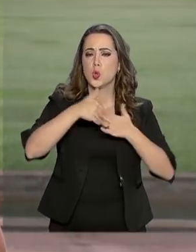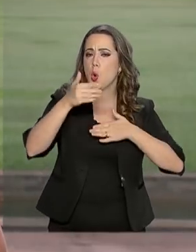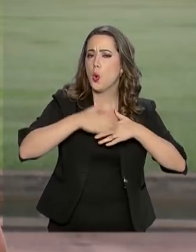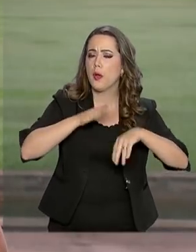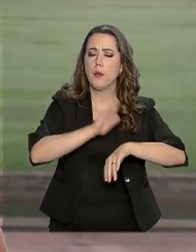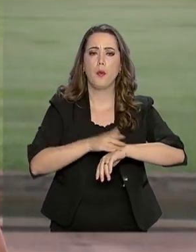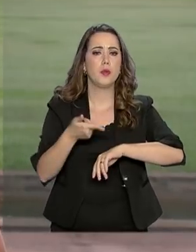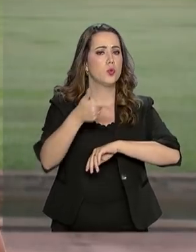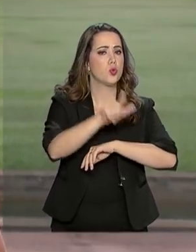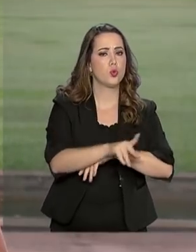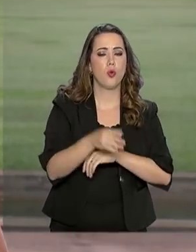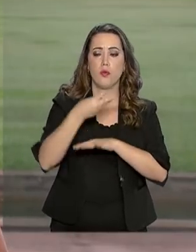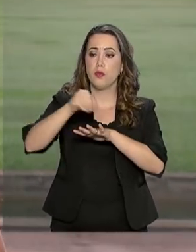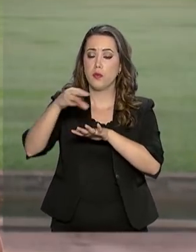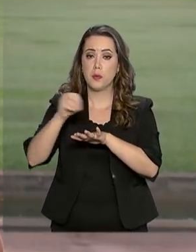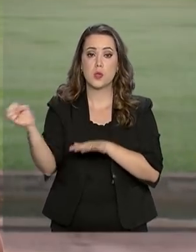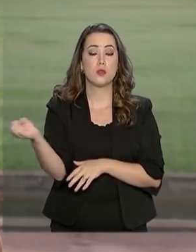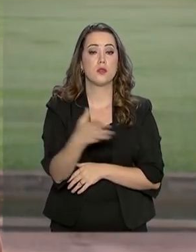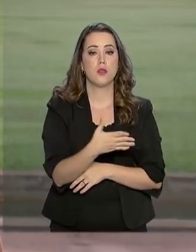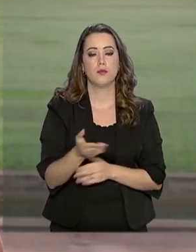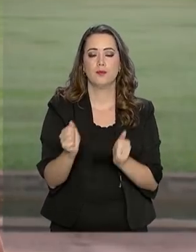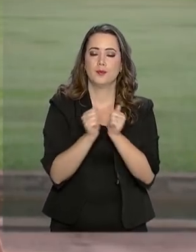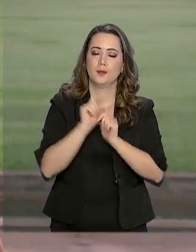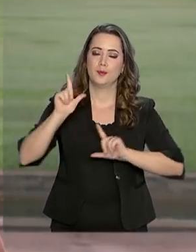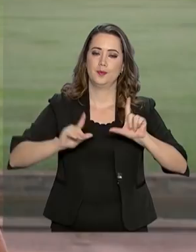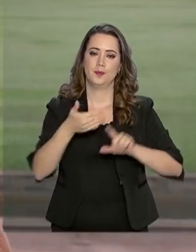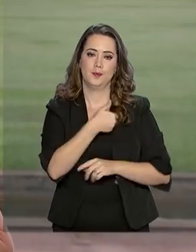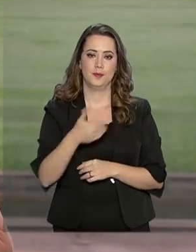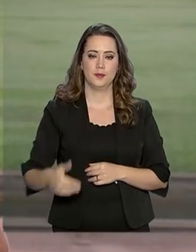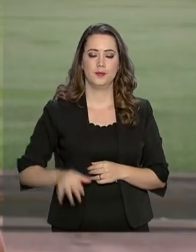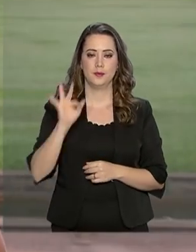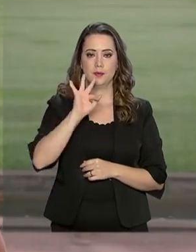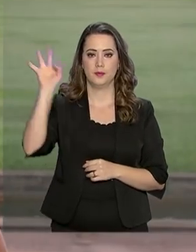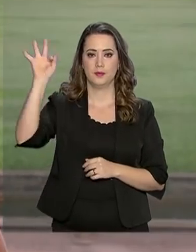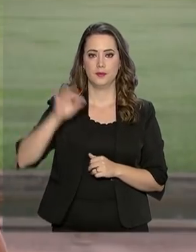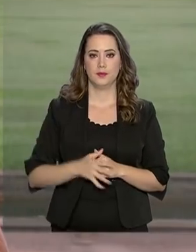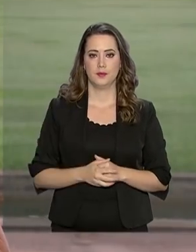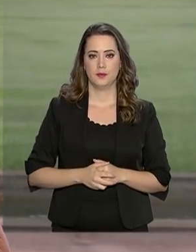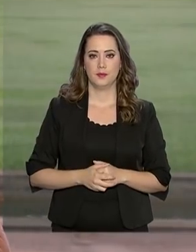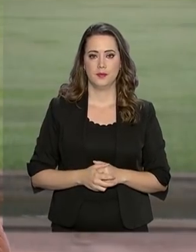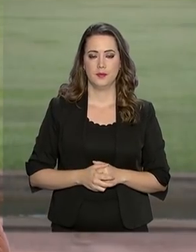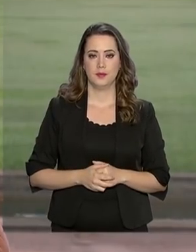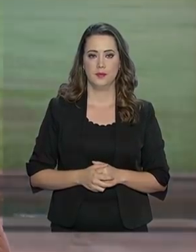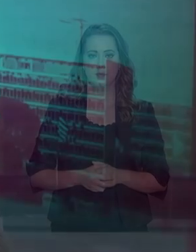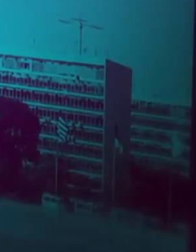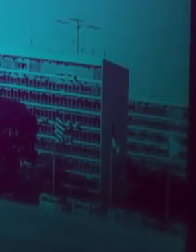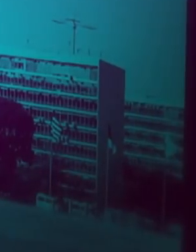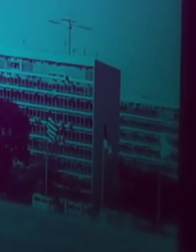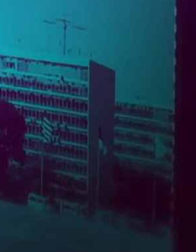a qualquer momento com outras informações. Continue com a gente na NBR, a TV do Governo Federal.